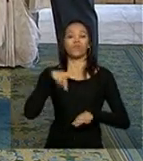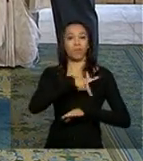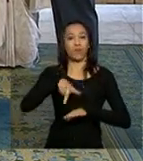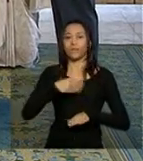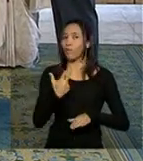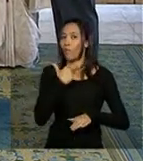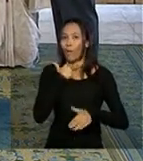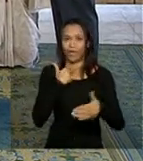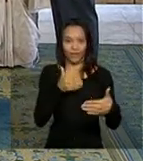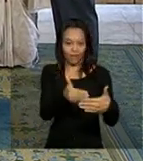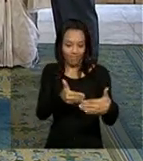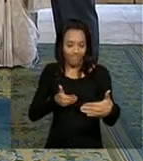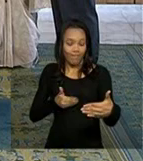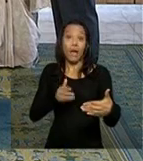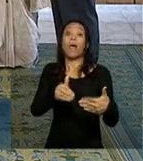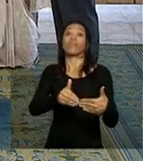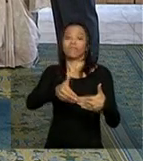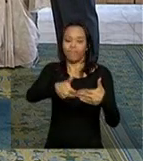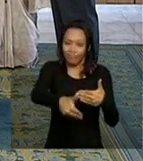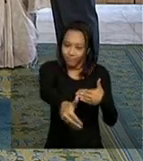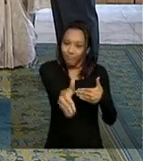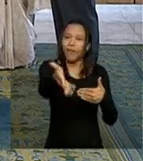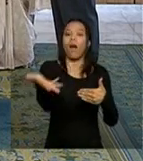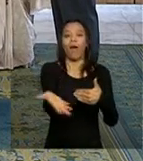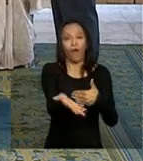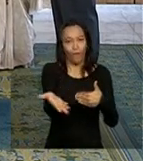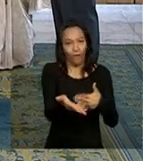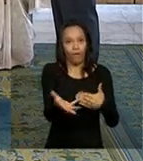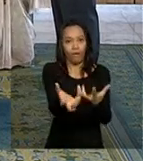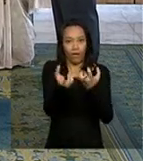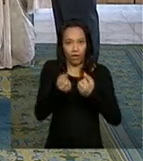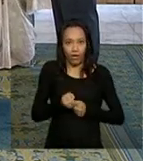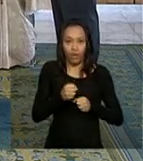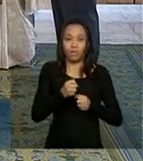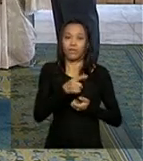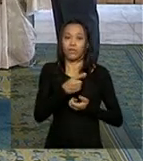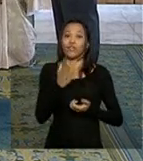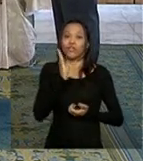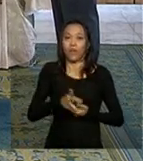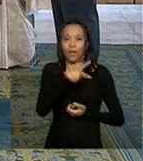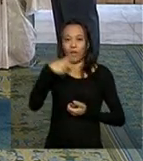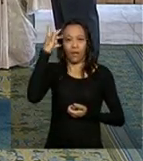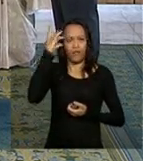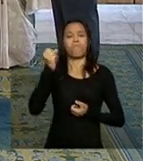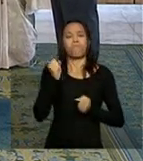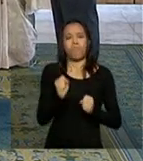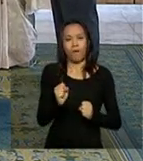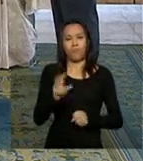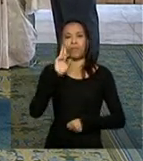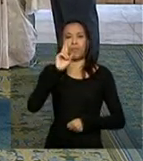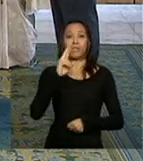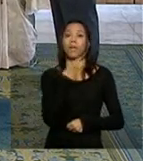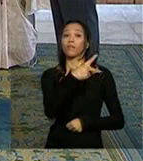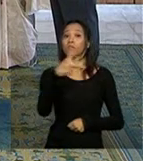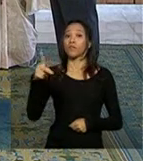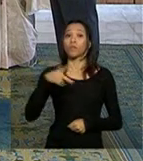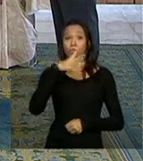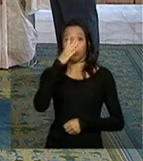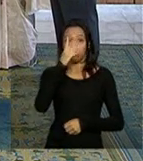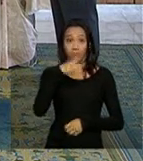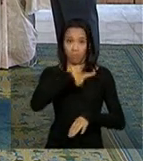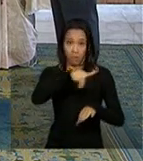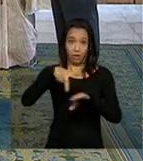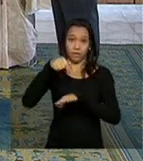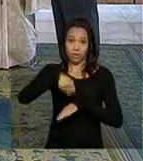Então, só a partir de agora é que eles passam a poder representar os seus países. A partir, então, desse ato